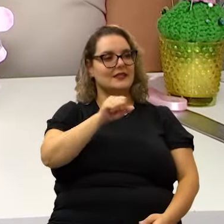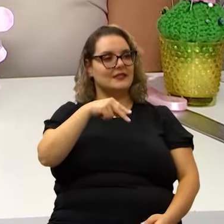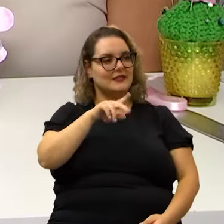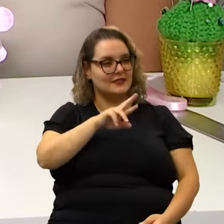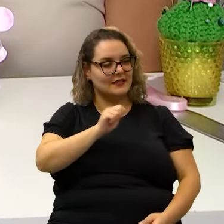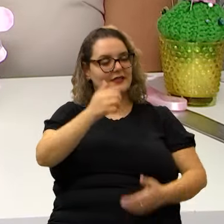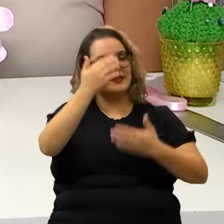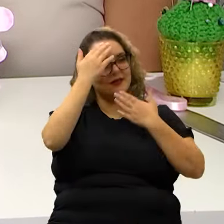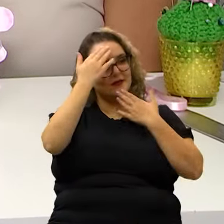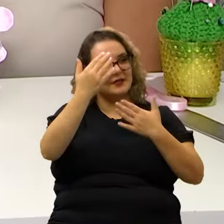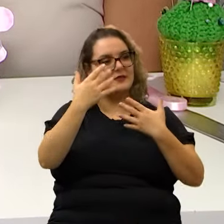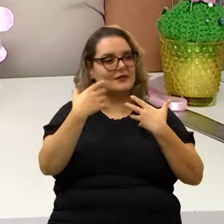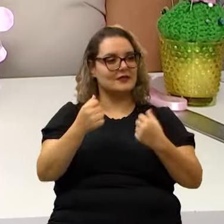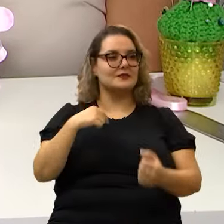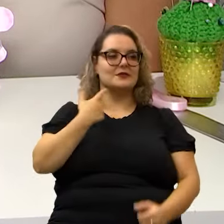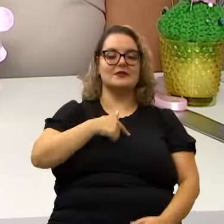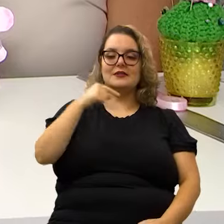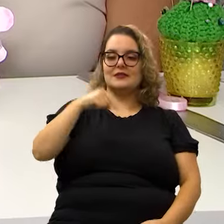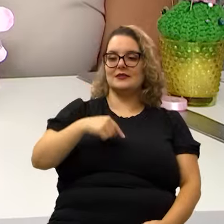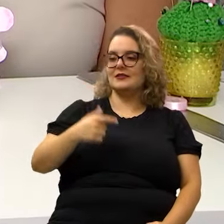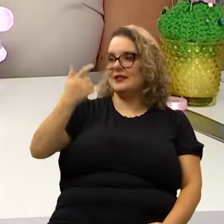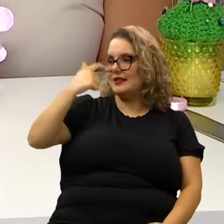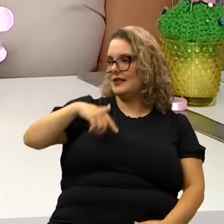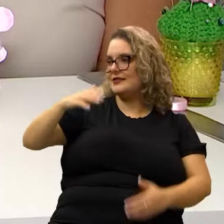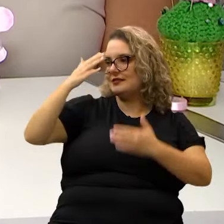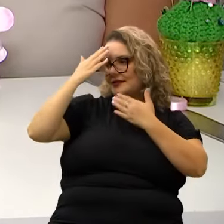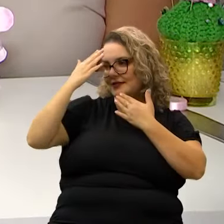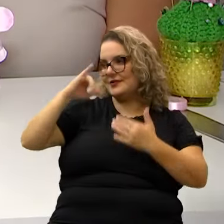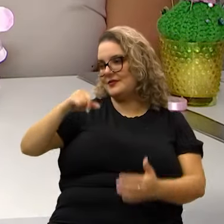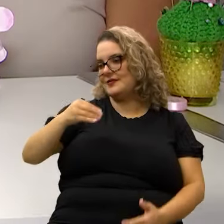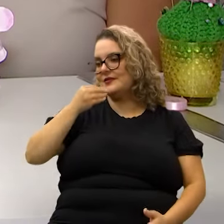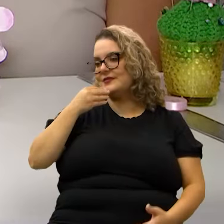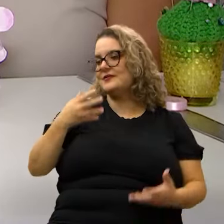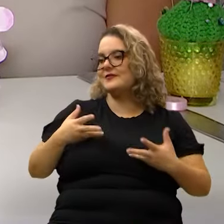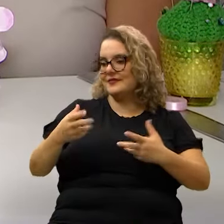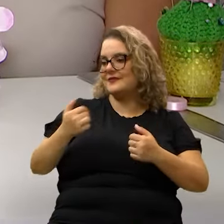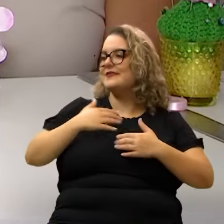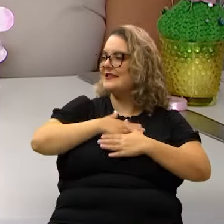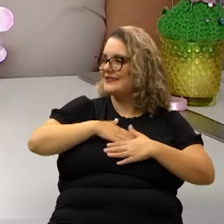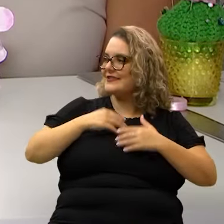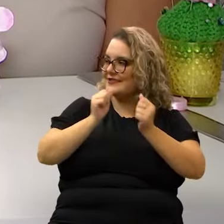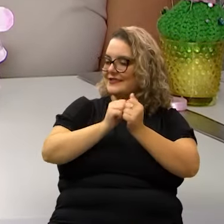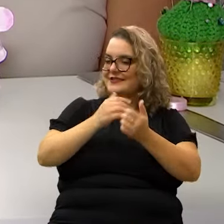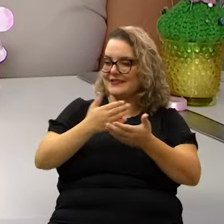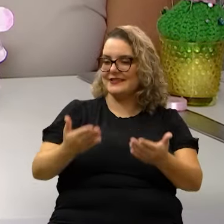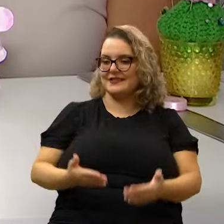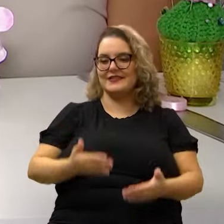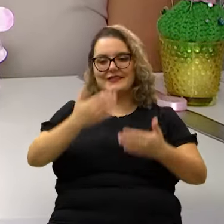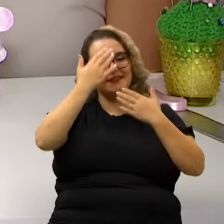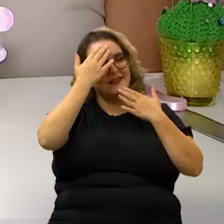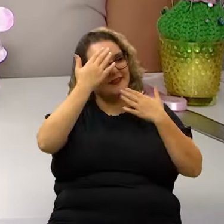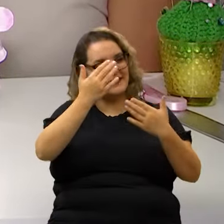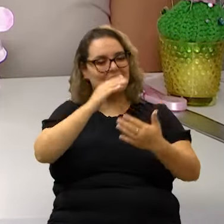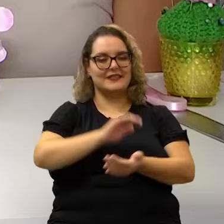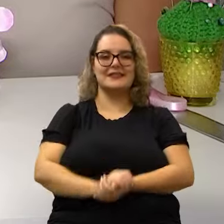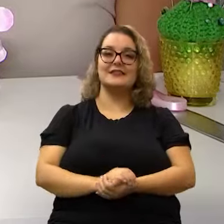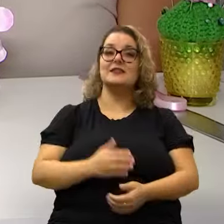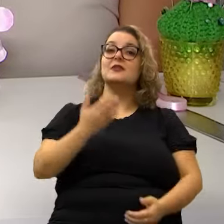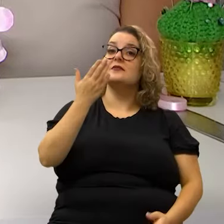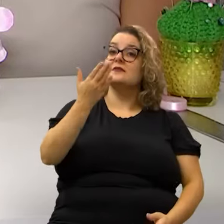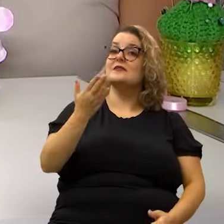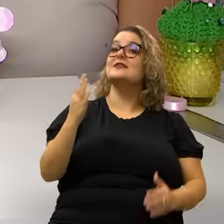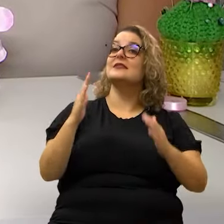ter recebido a gente aqui. Eu que agradeço a oportunidade, o convite. Foi um prazer estar com vocês. Muito obrigada. E você aí